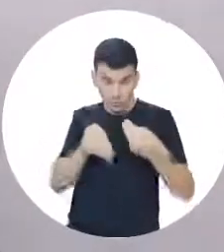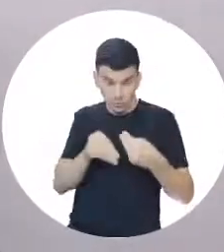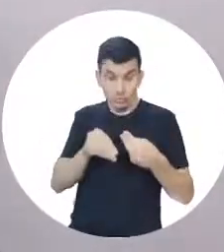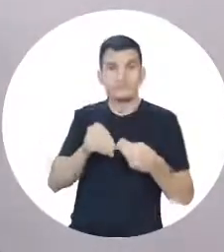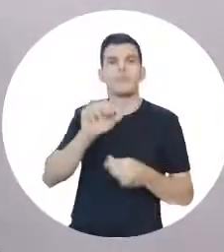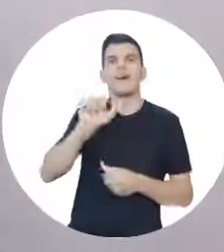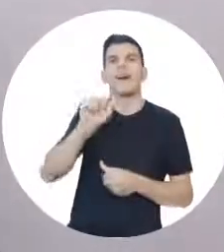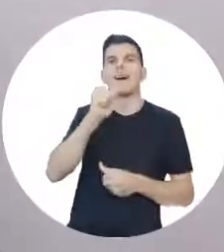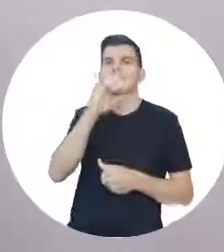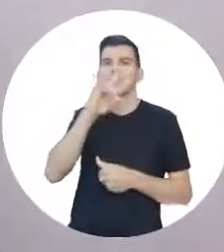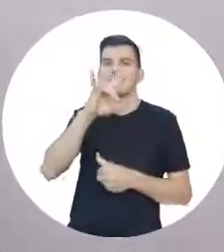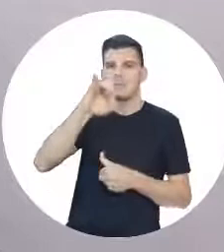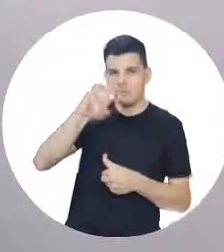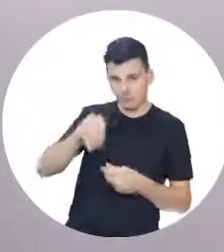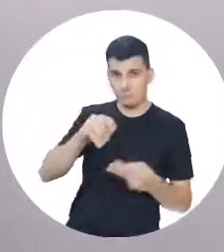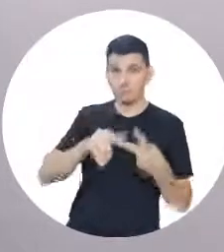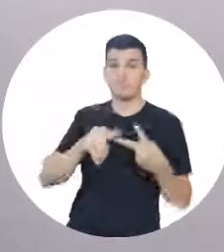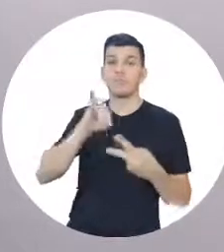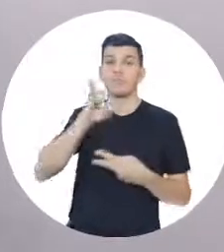os ácidos